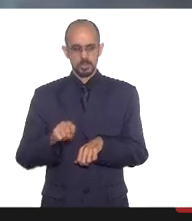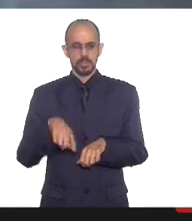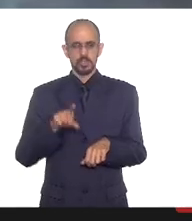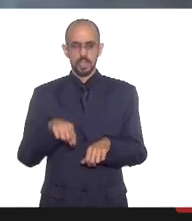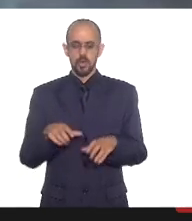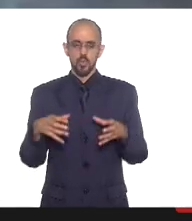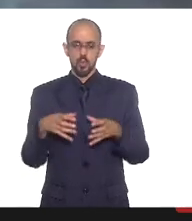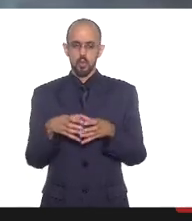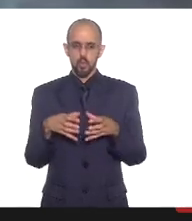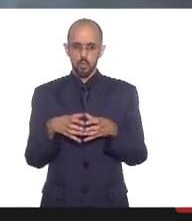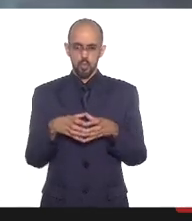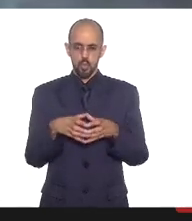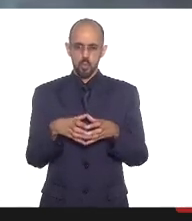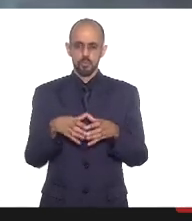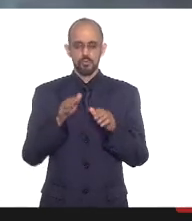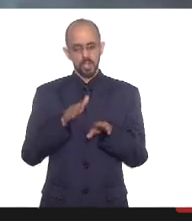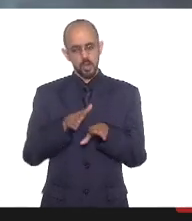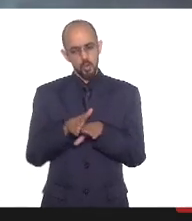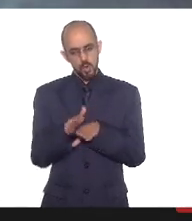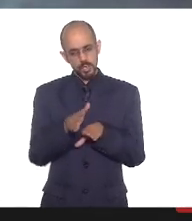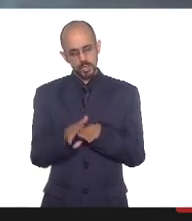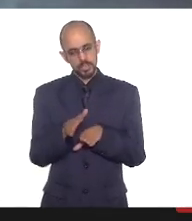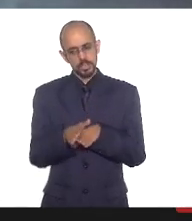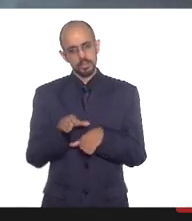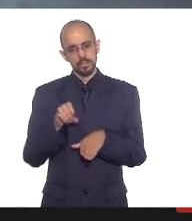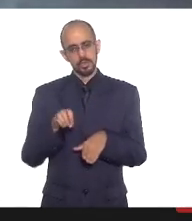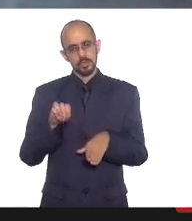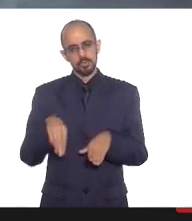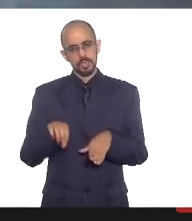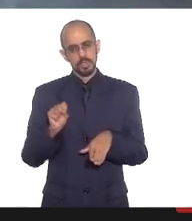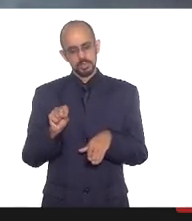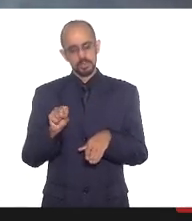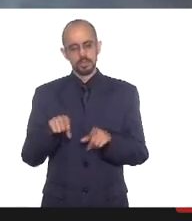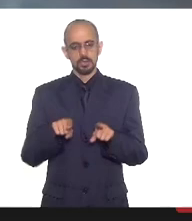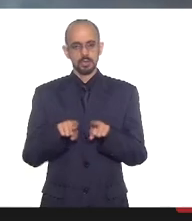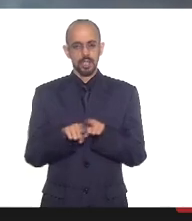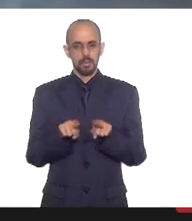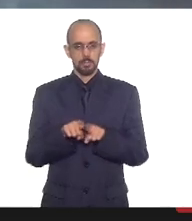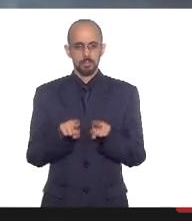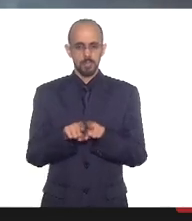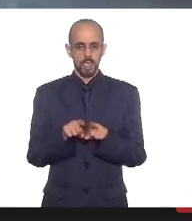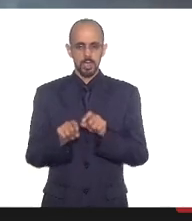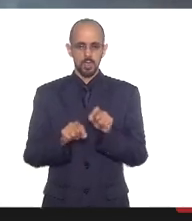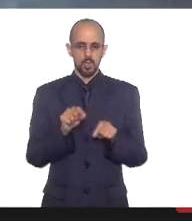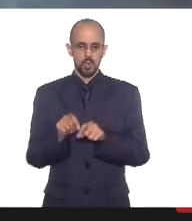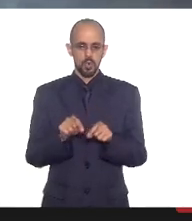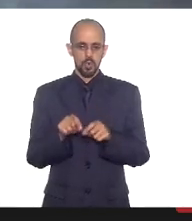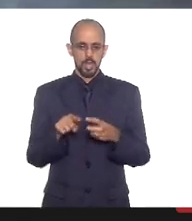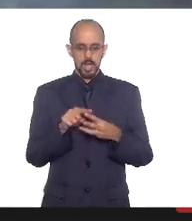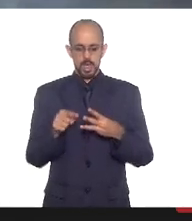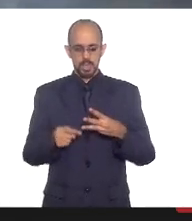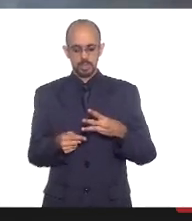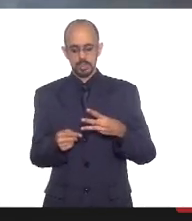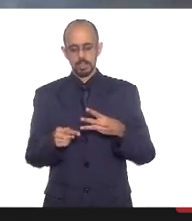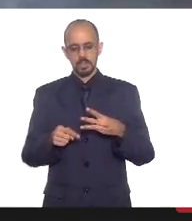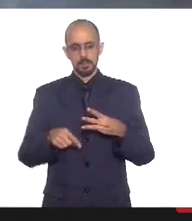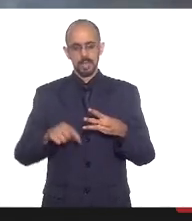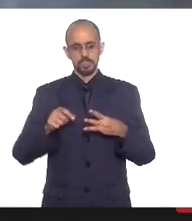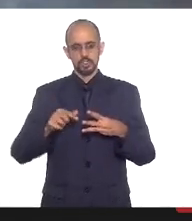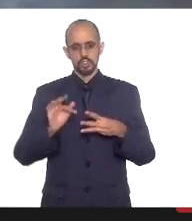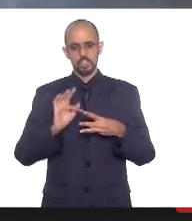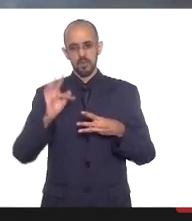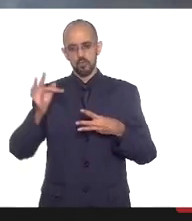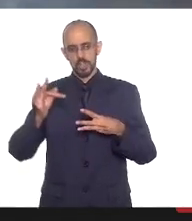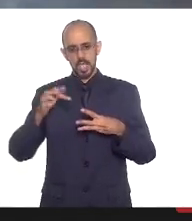grupo de técnicos que tem oriental do Ministério da Saúde então bem né pela espera-se partir de como bem até que